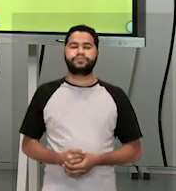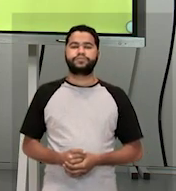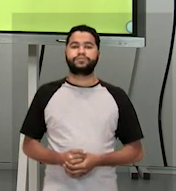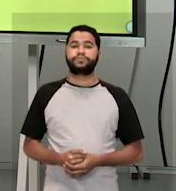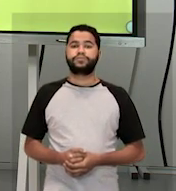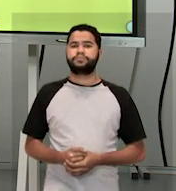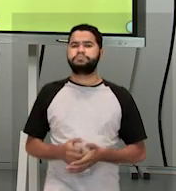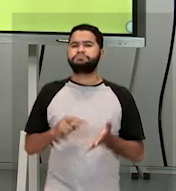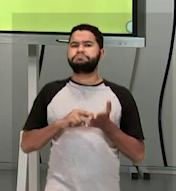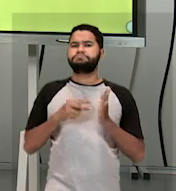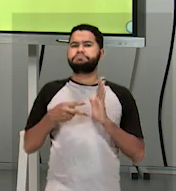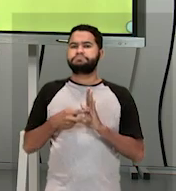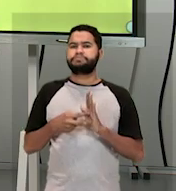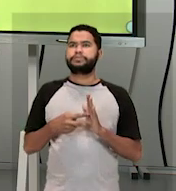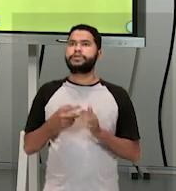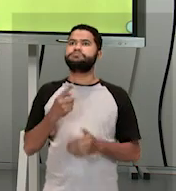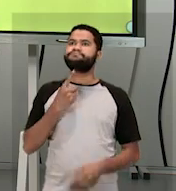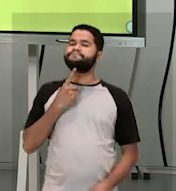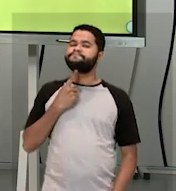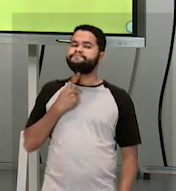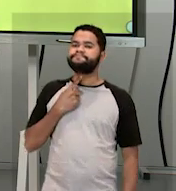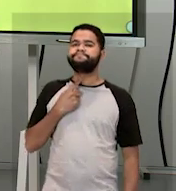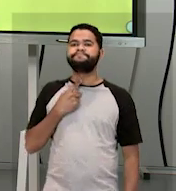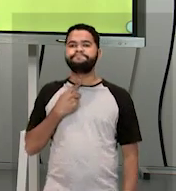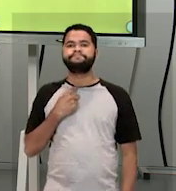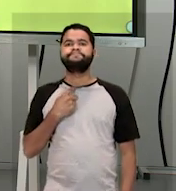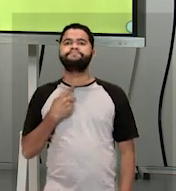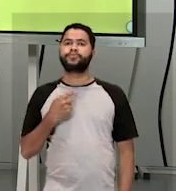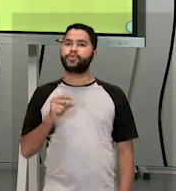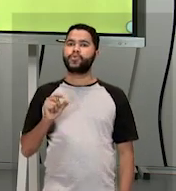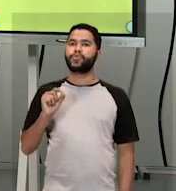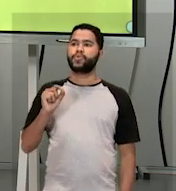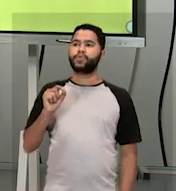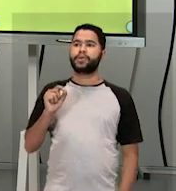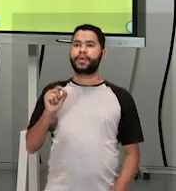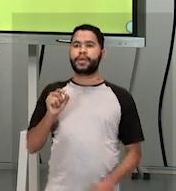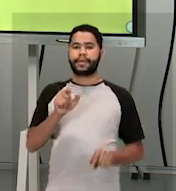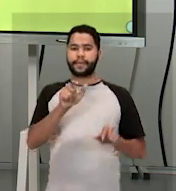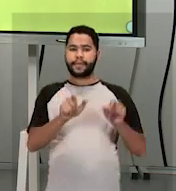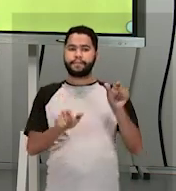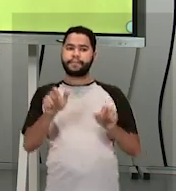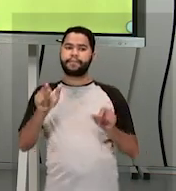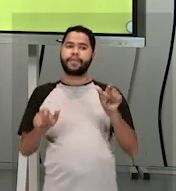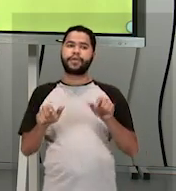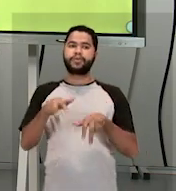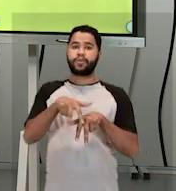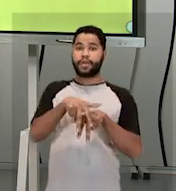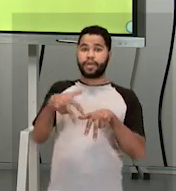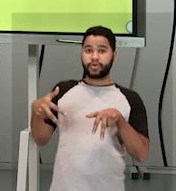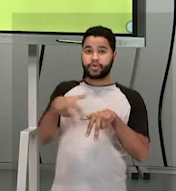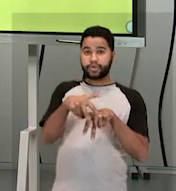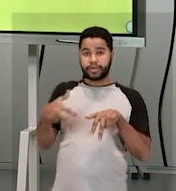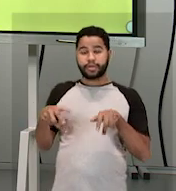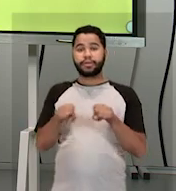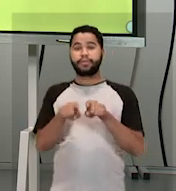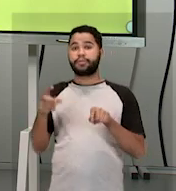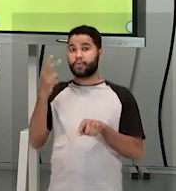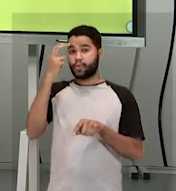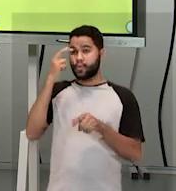Ou seja, um desejo de se aproximar pessoas com etnia e cultura